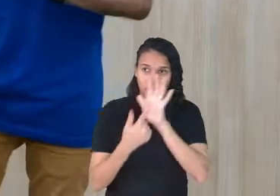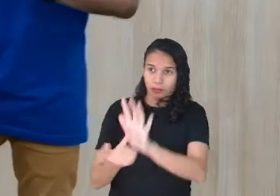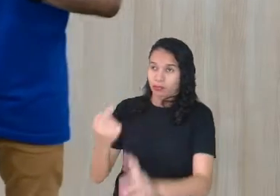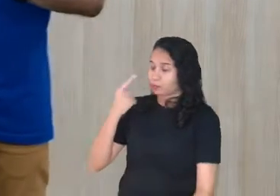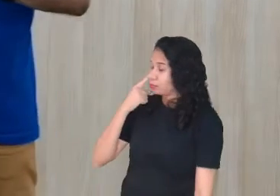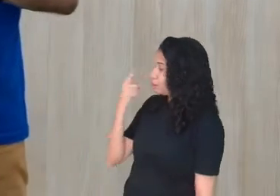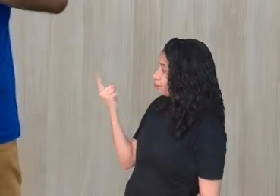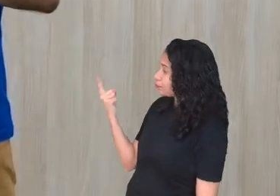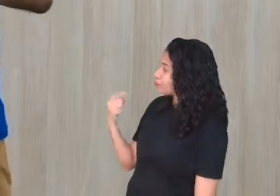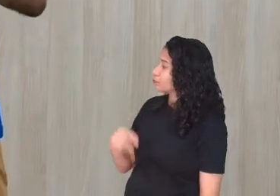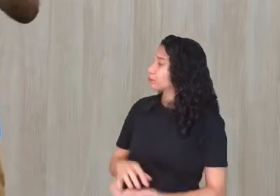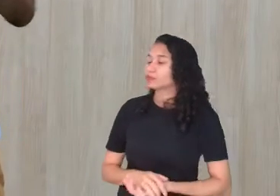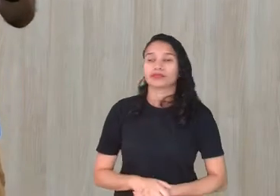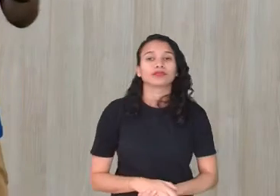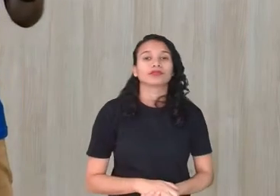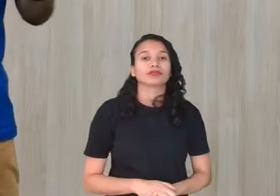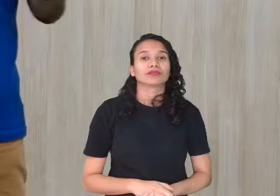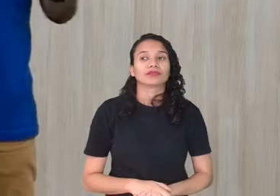sobre 50.